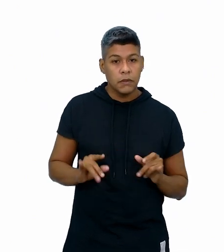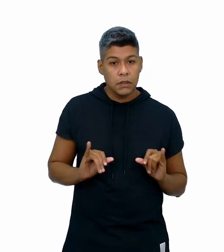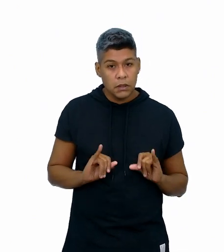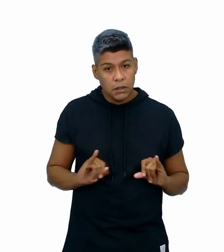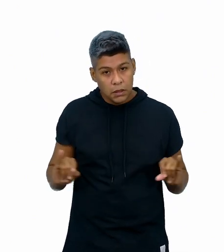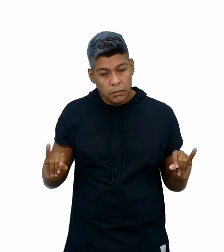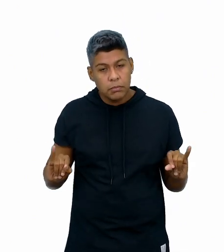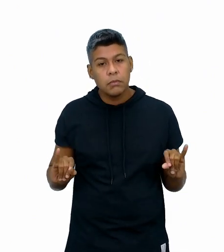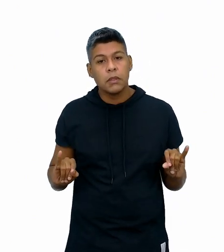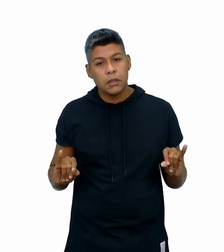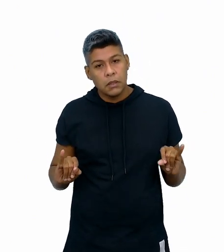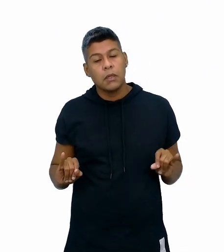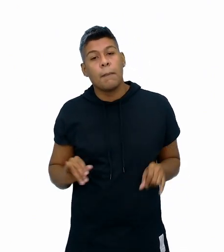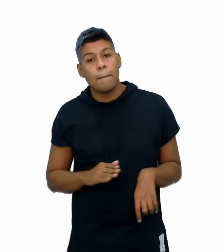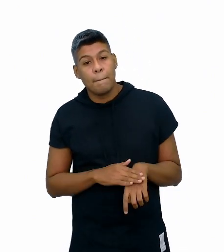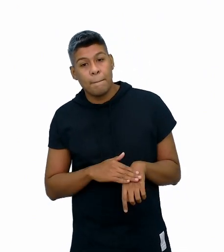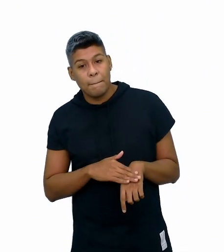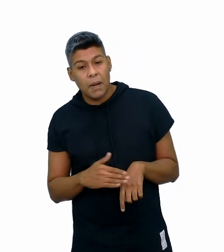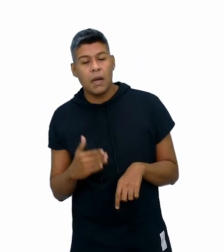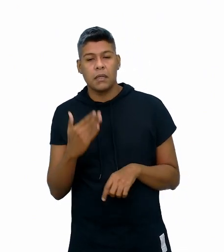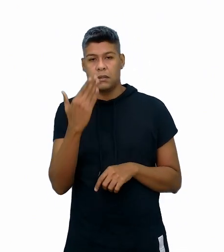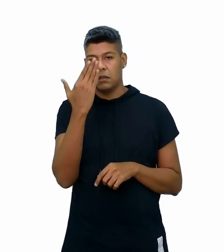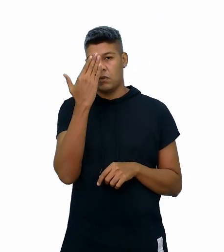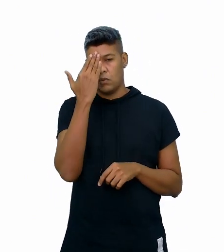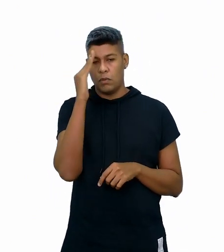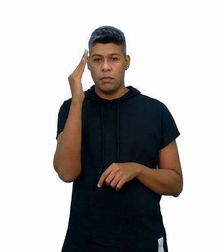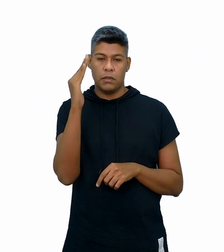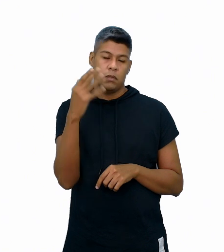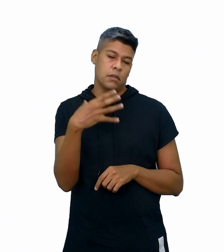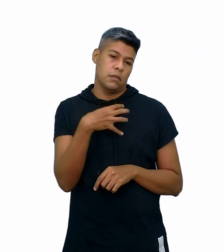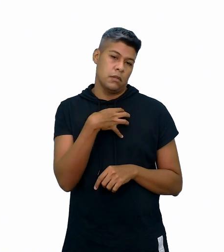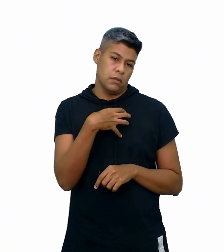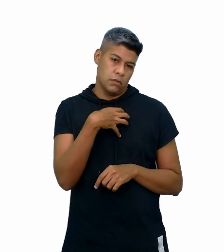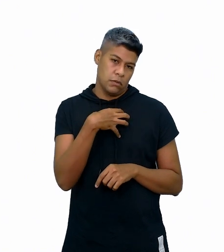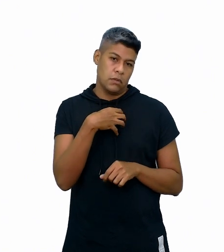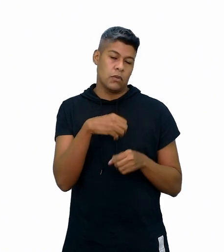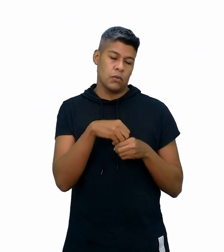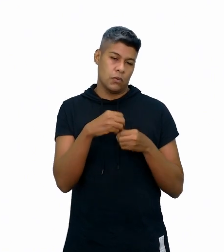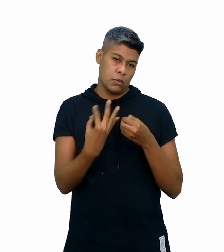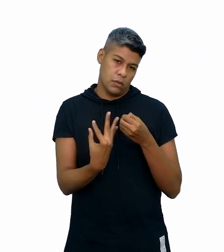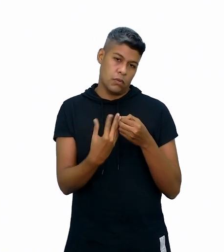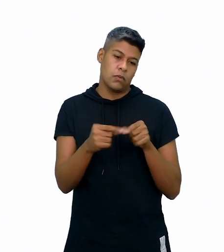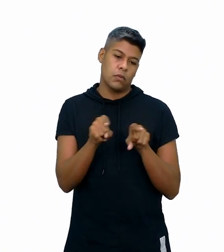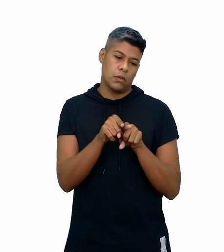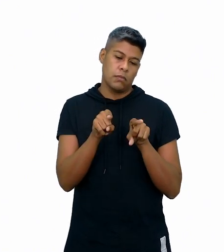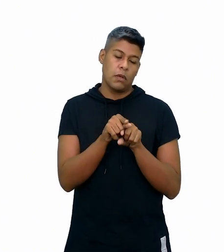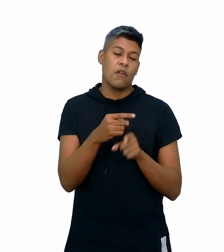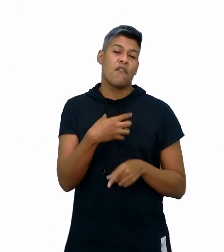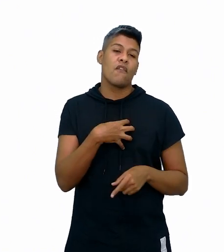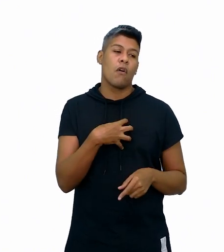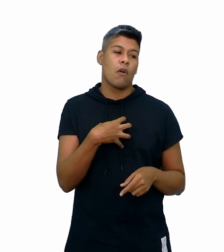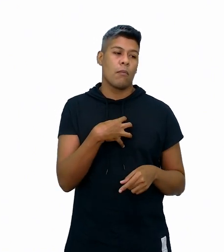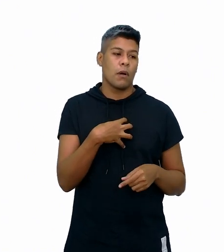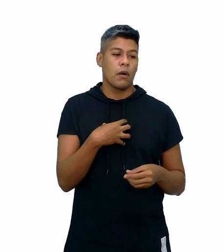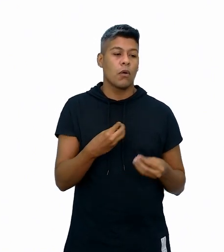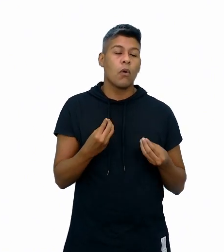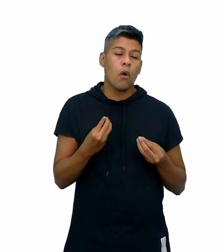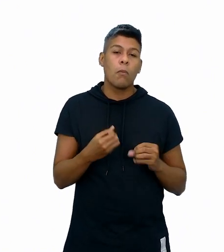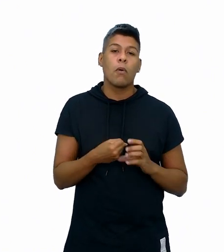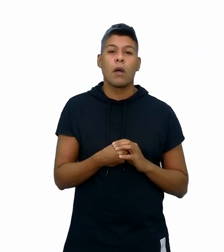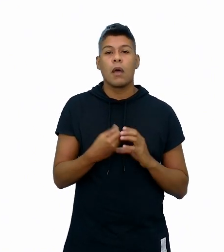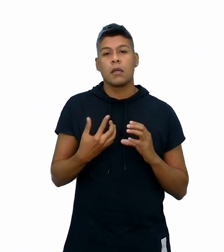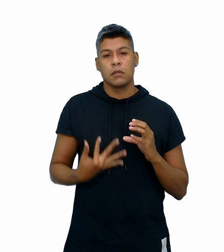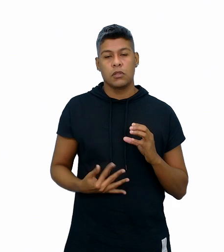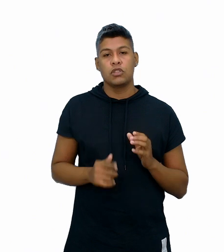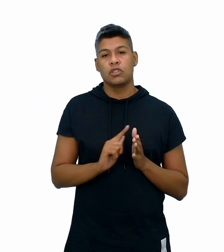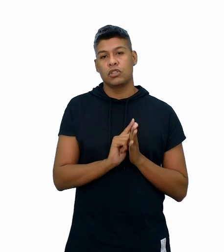campanhas, ampliando cada vez mais a compreensão, tanto no sentido do conteúdo, quanto sobre a forma, que são as características